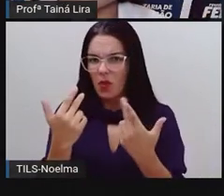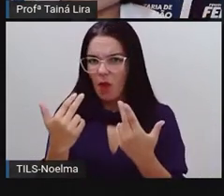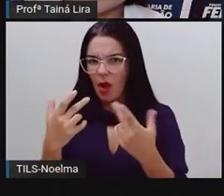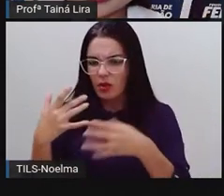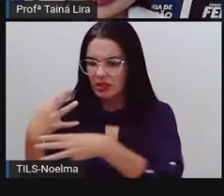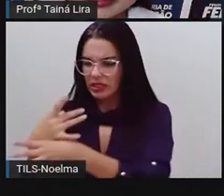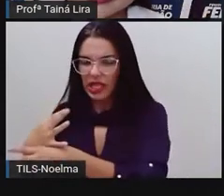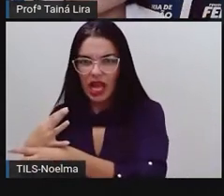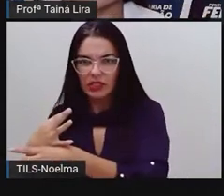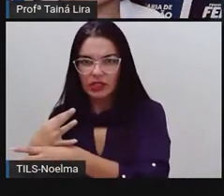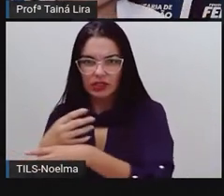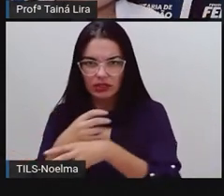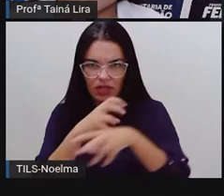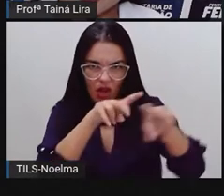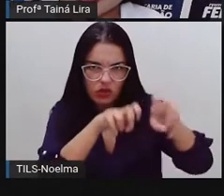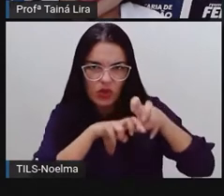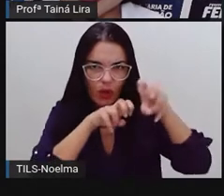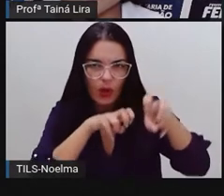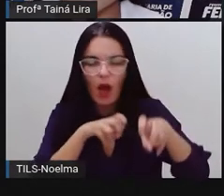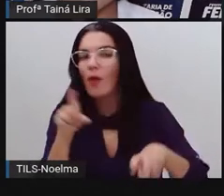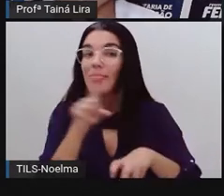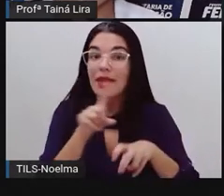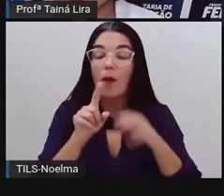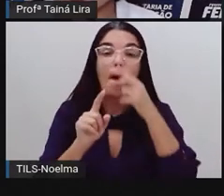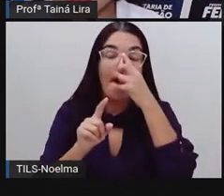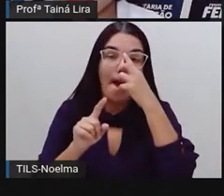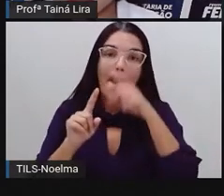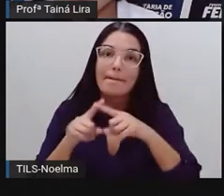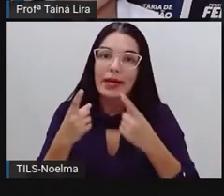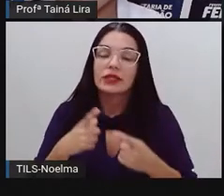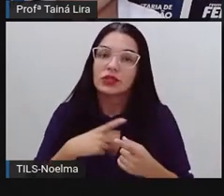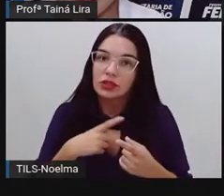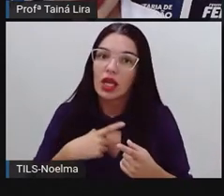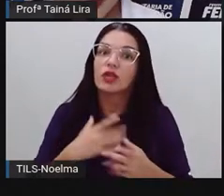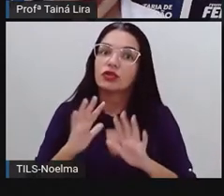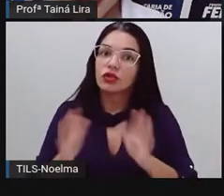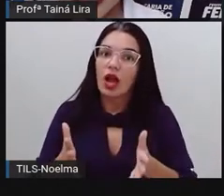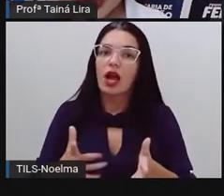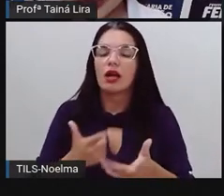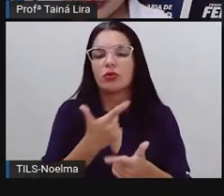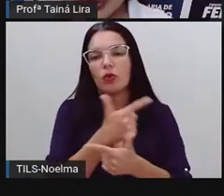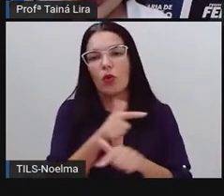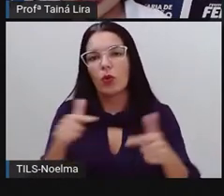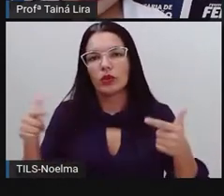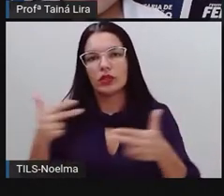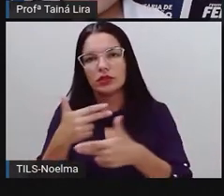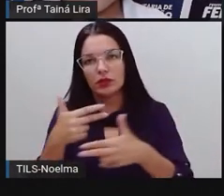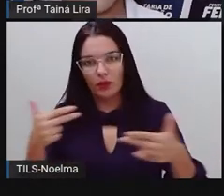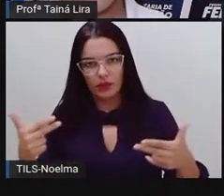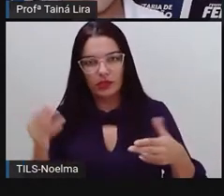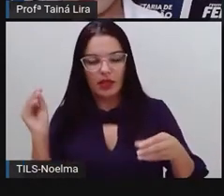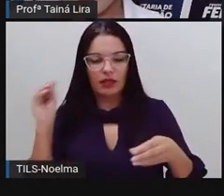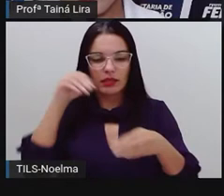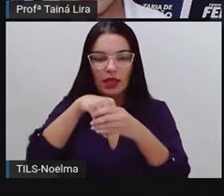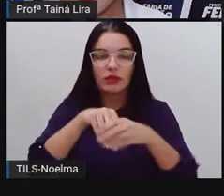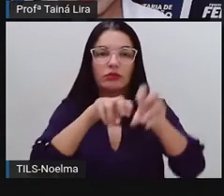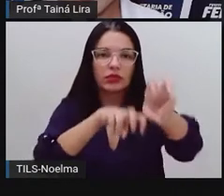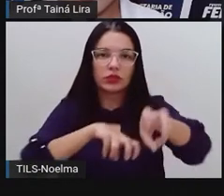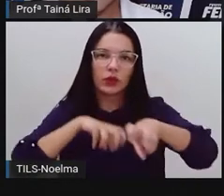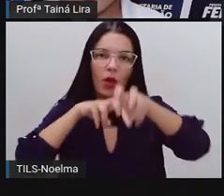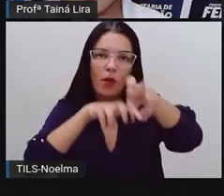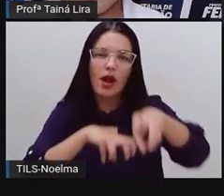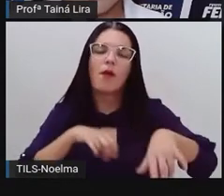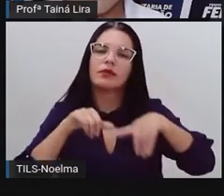urbana mas já existem né outras fontes de renda certo e uma outra situação